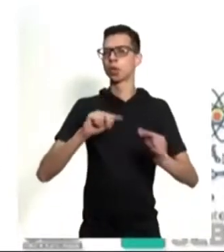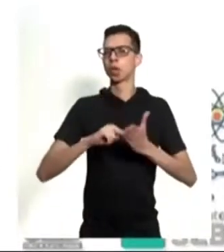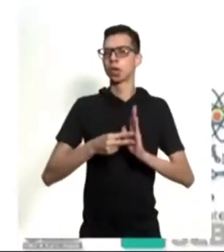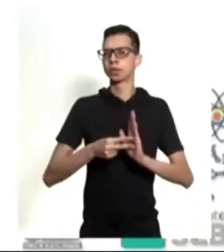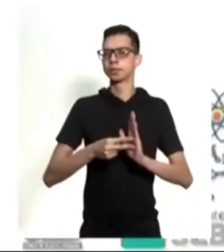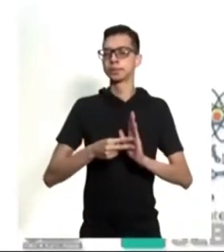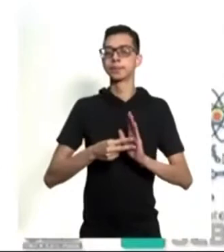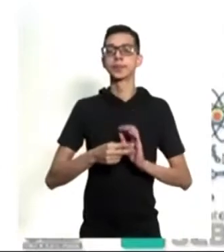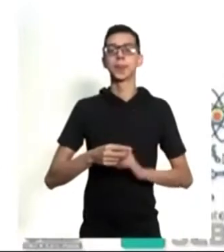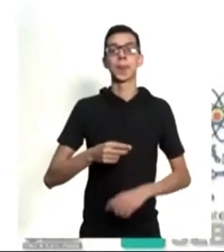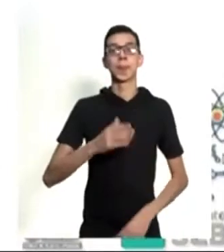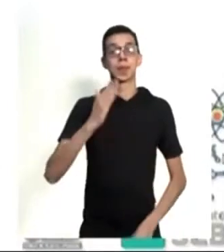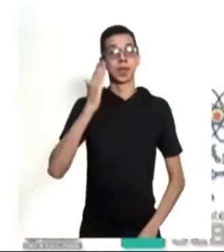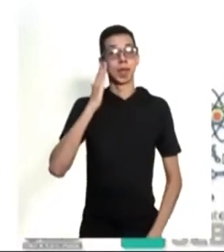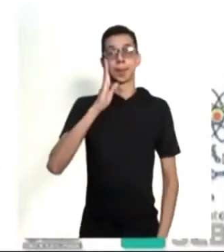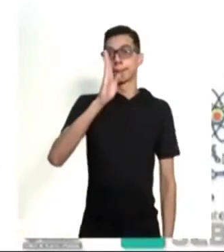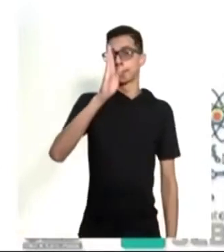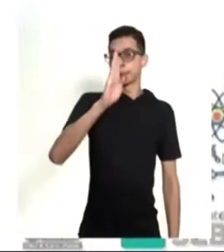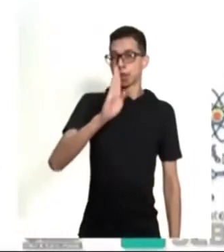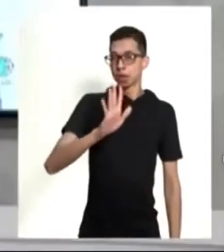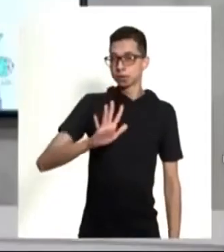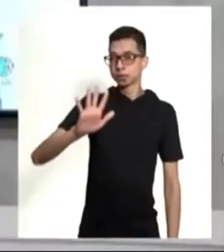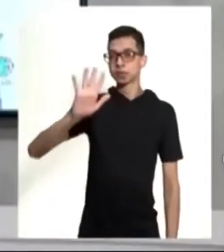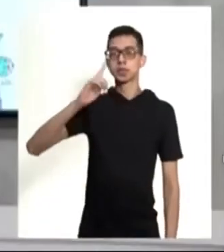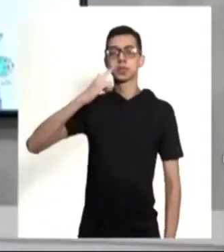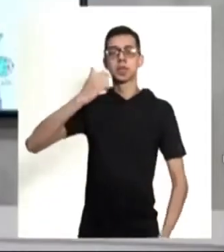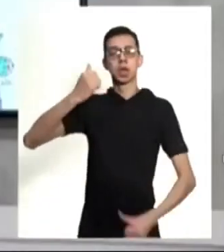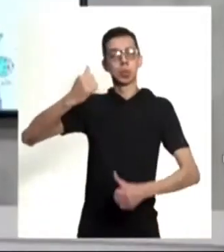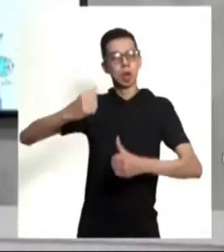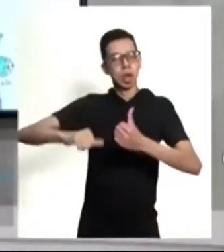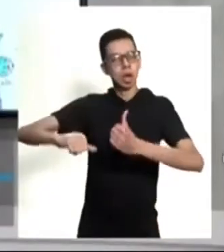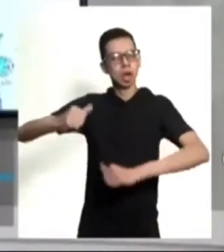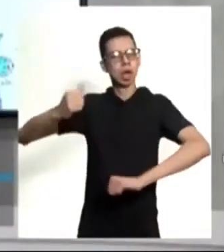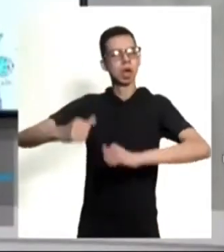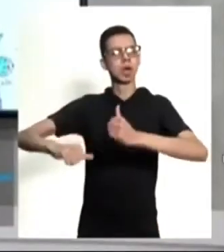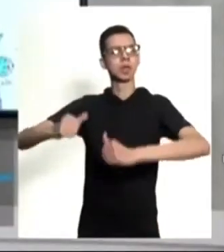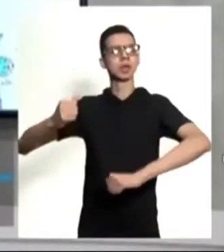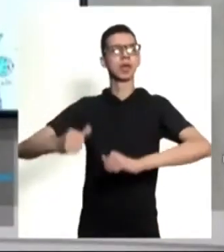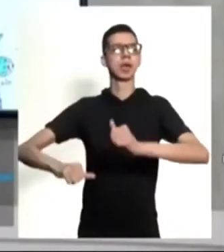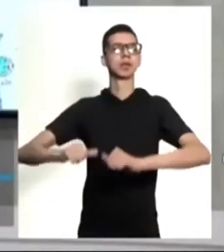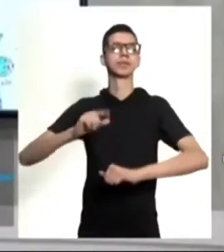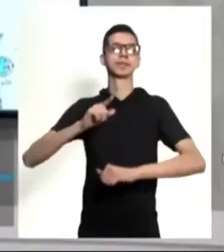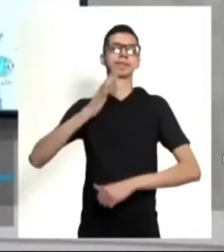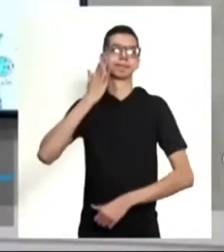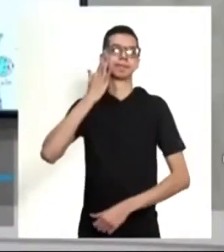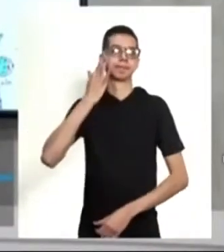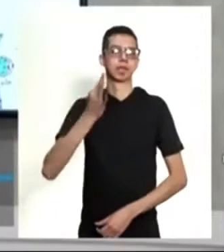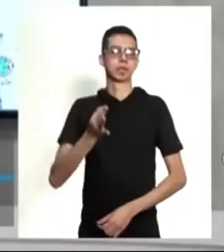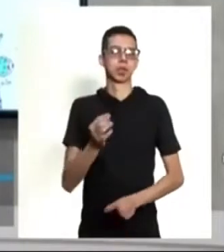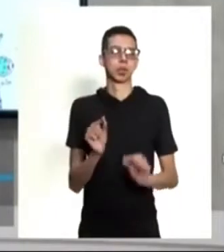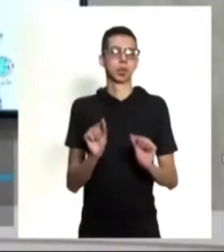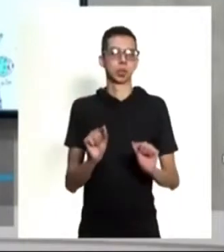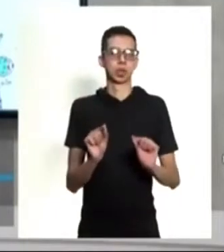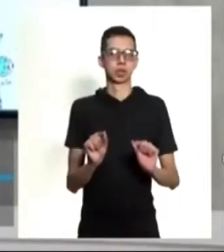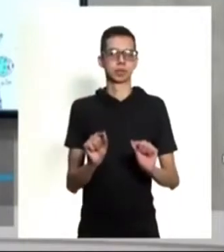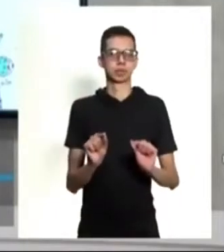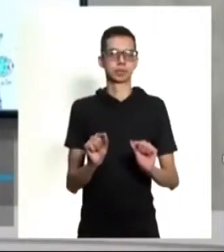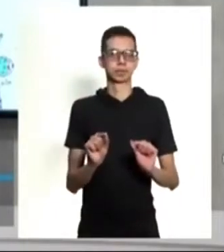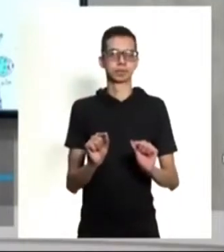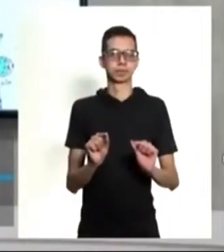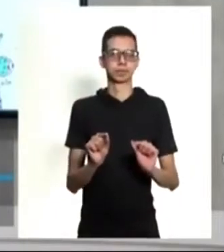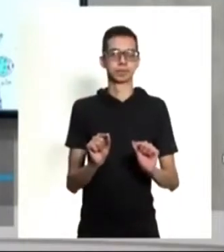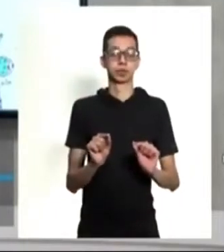fundiária brasileira, a gente entende que há uma concentração de terras nas mãos de